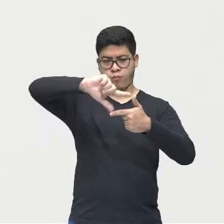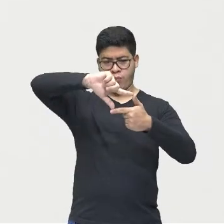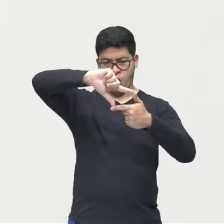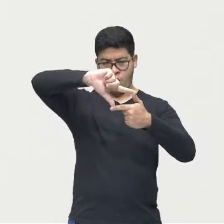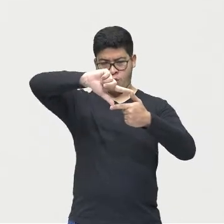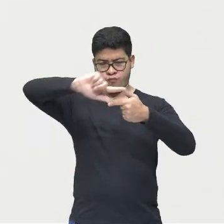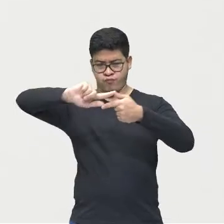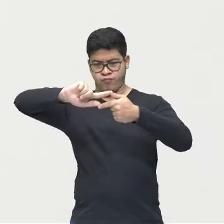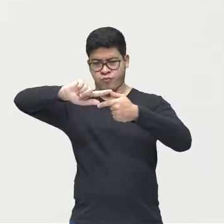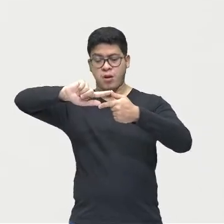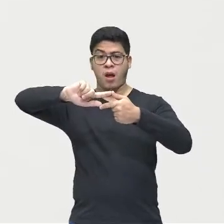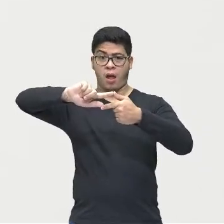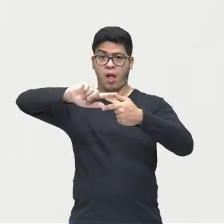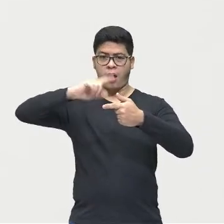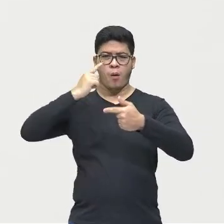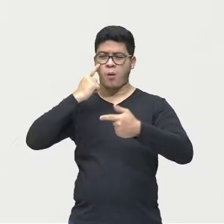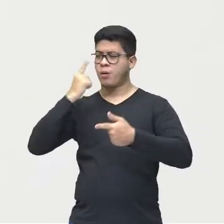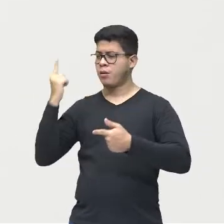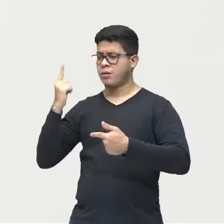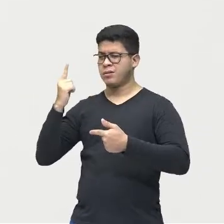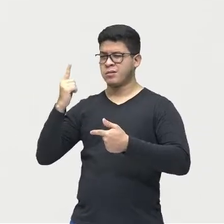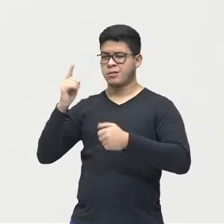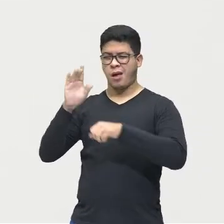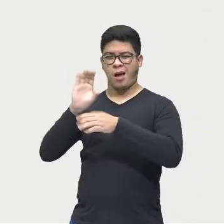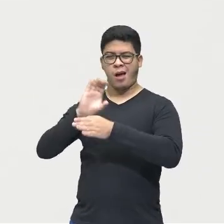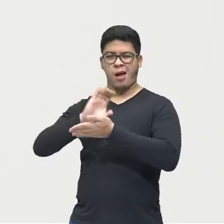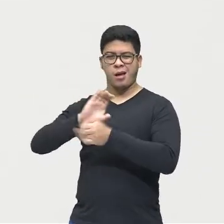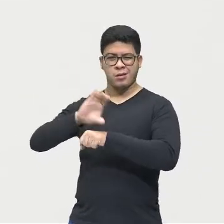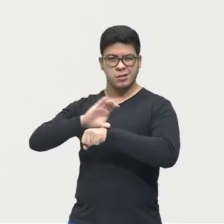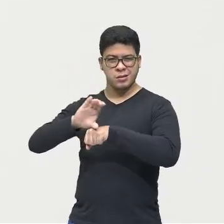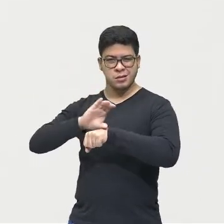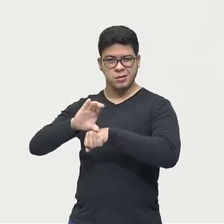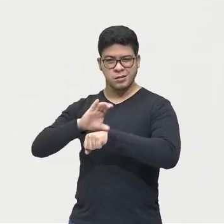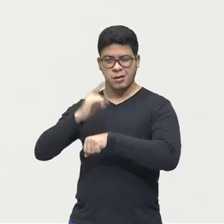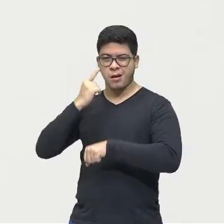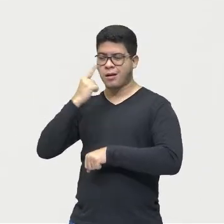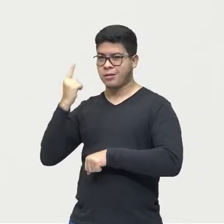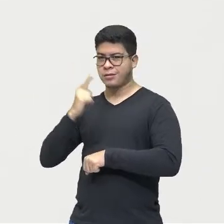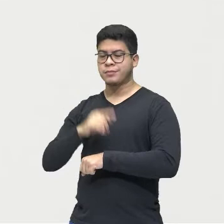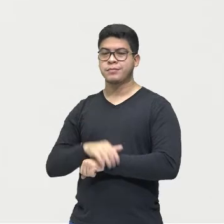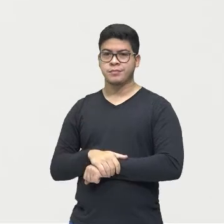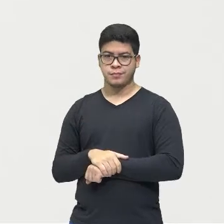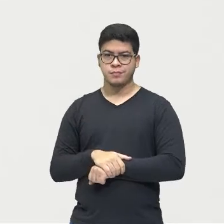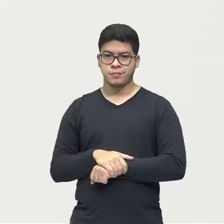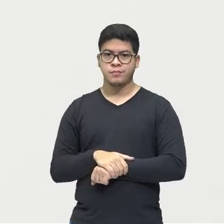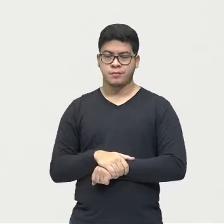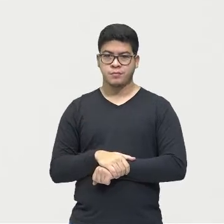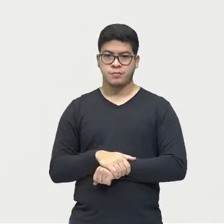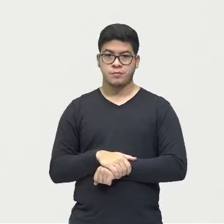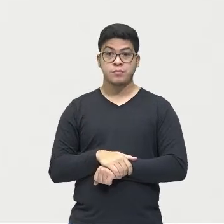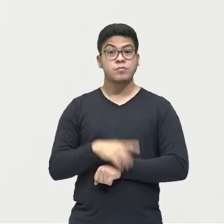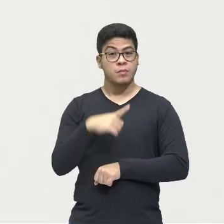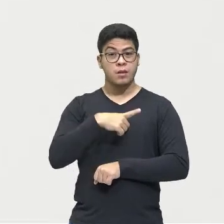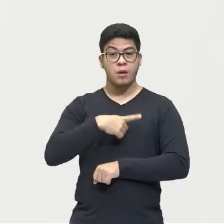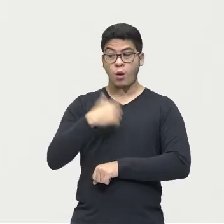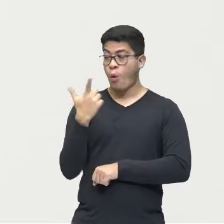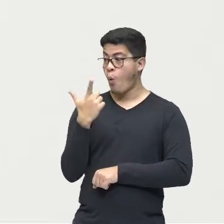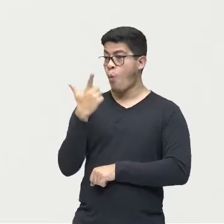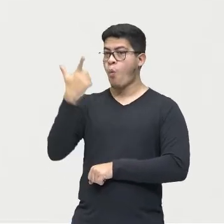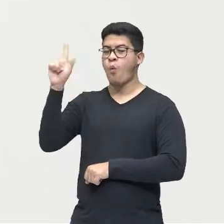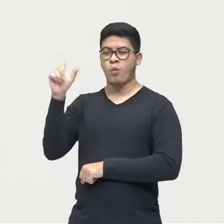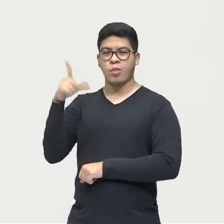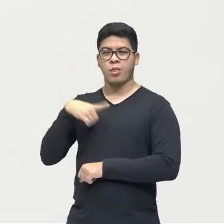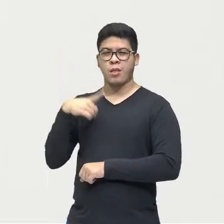vão possuir as mesmas medidas, da mesma forma como o nosso retângulo. Assim como esses outros dois lados aqui opostos também vão possuir a mesma